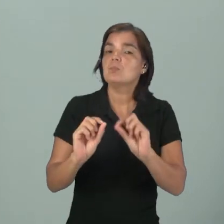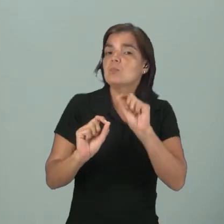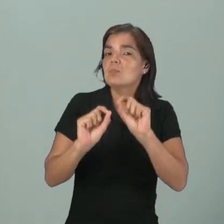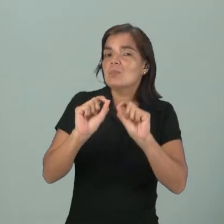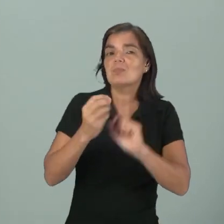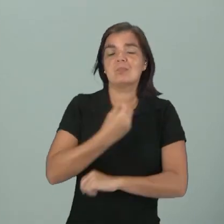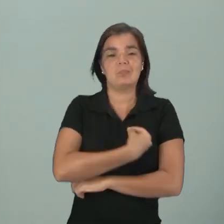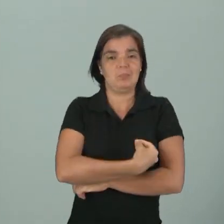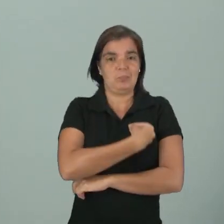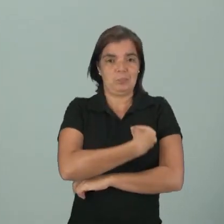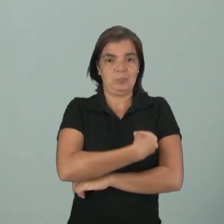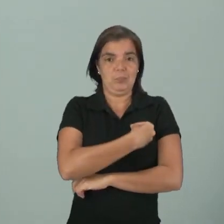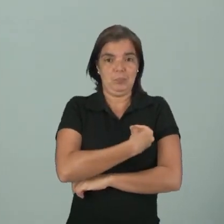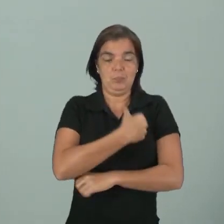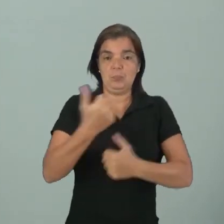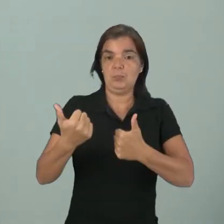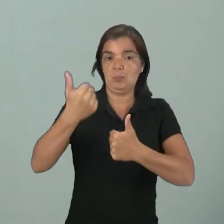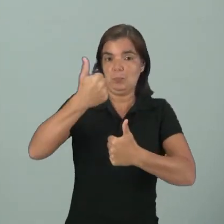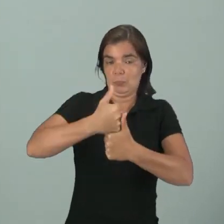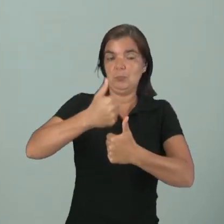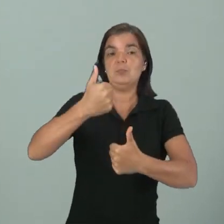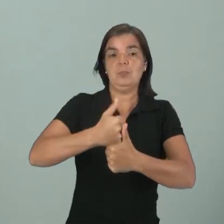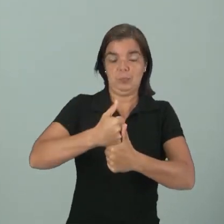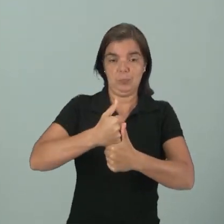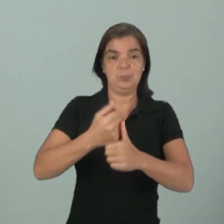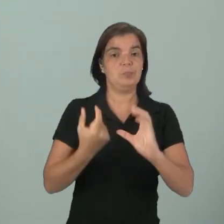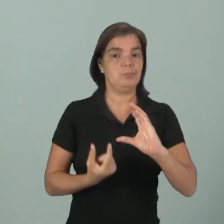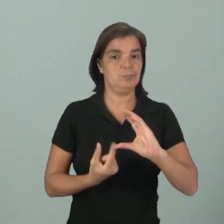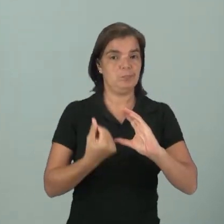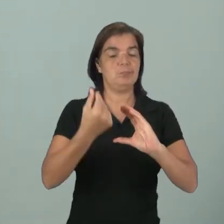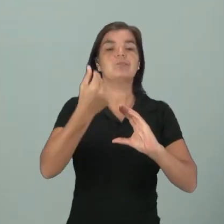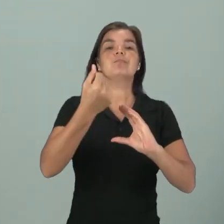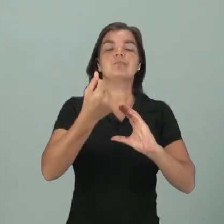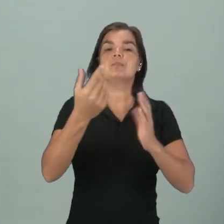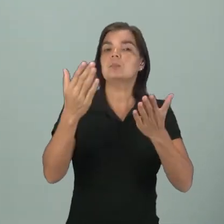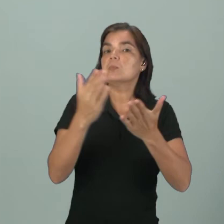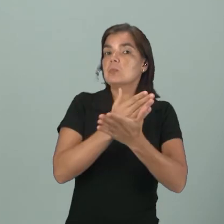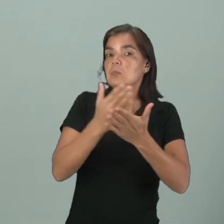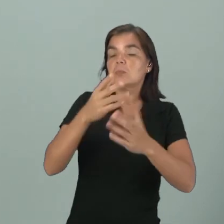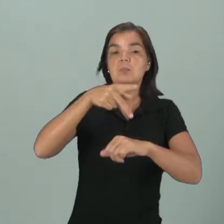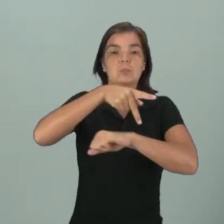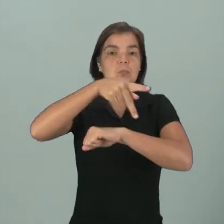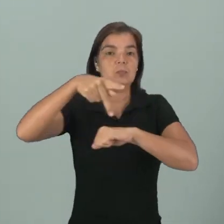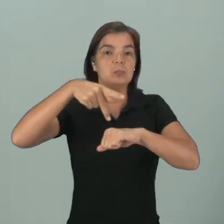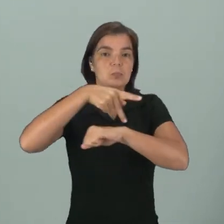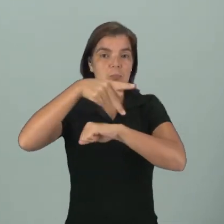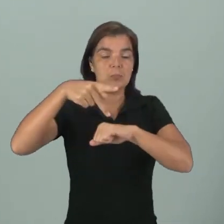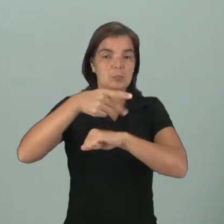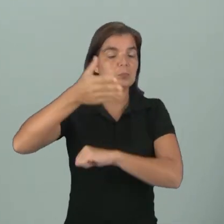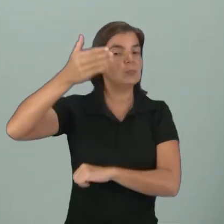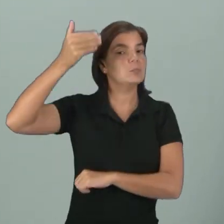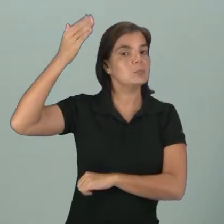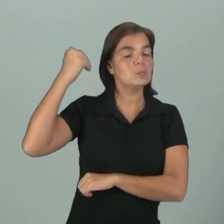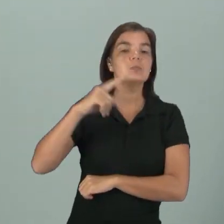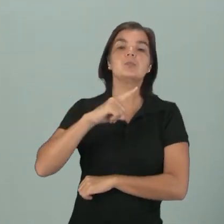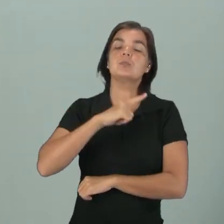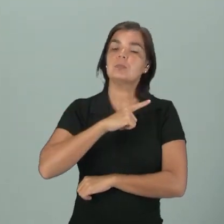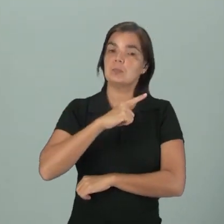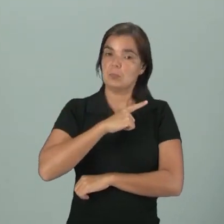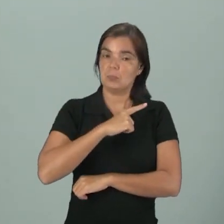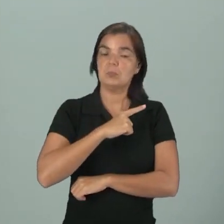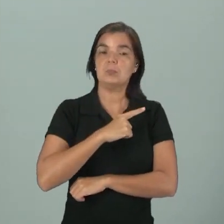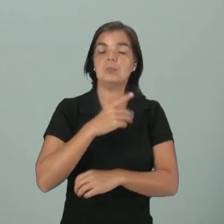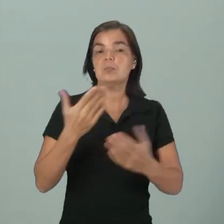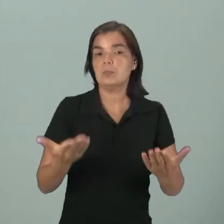produção sucessor do atual modo de produção capitalista. Alguns países, no passado, também